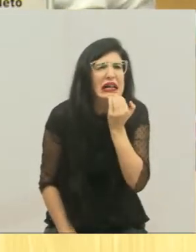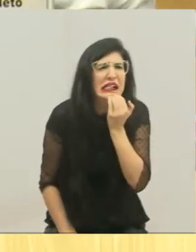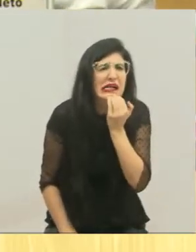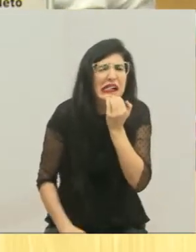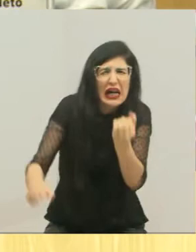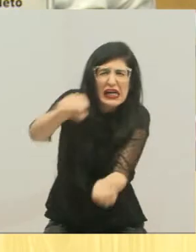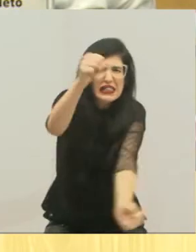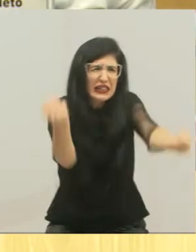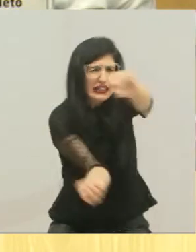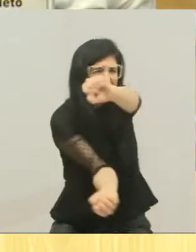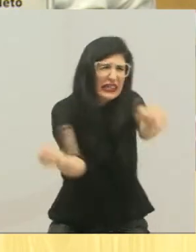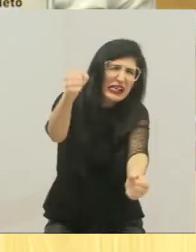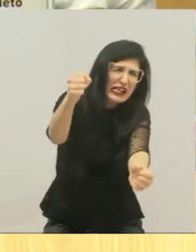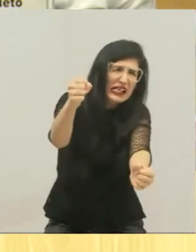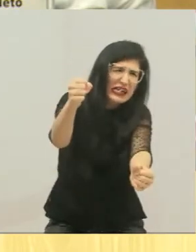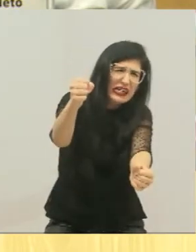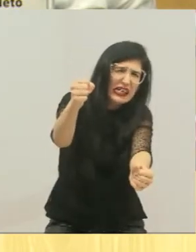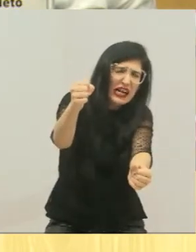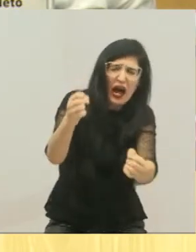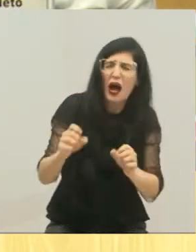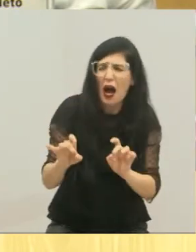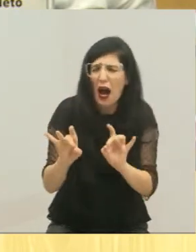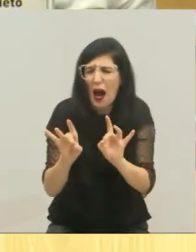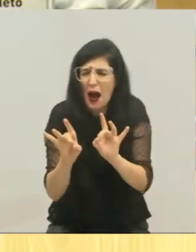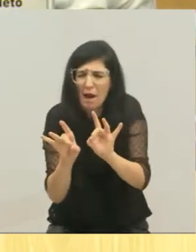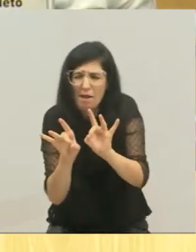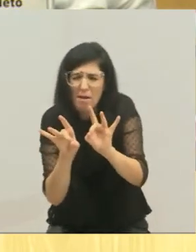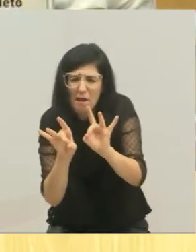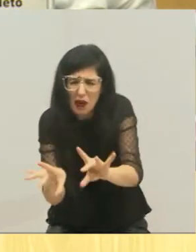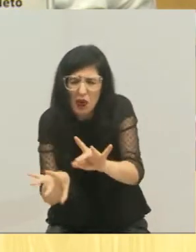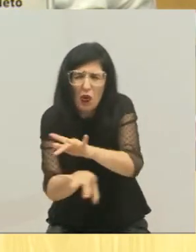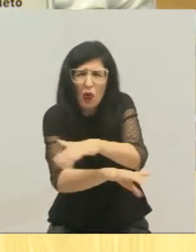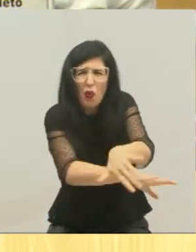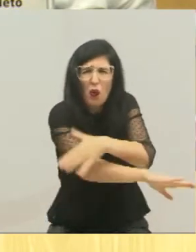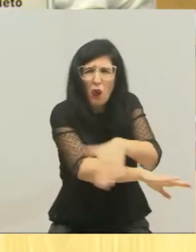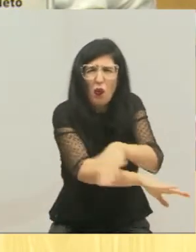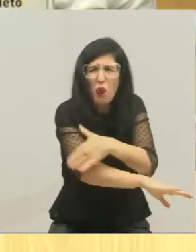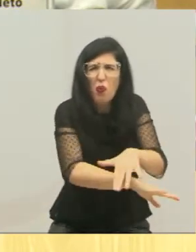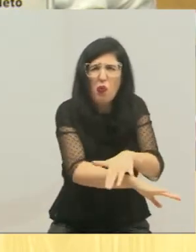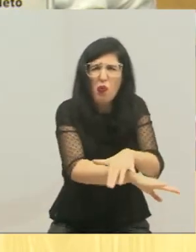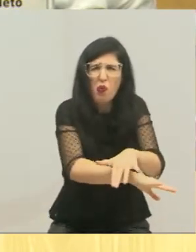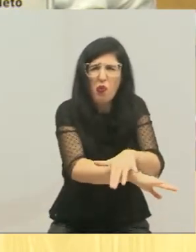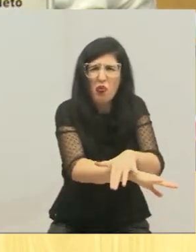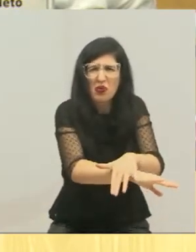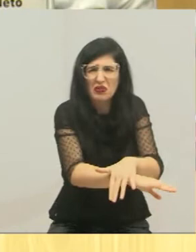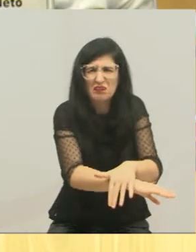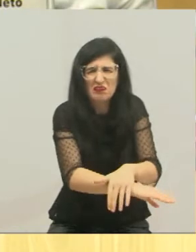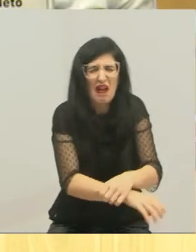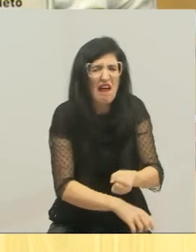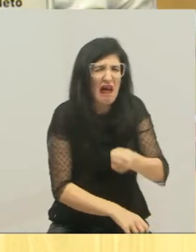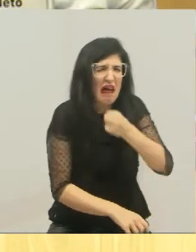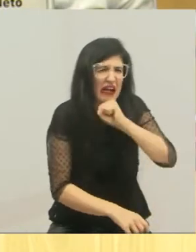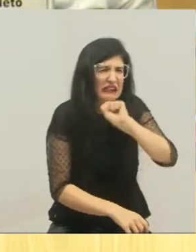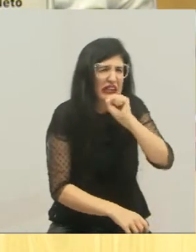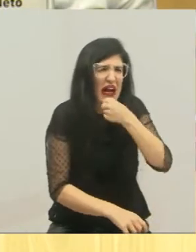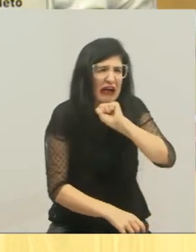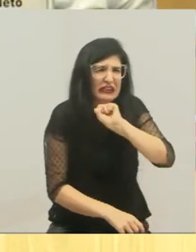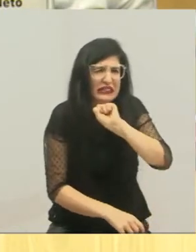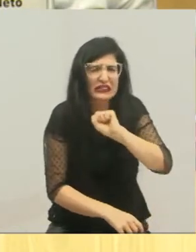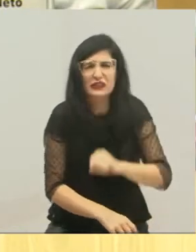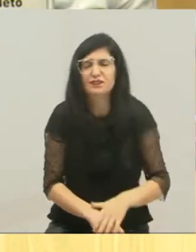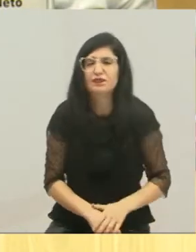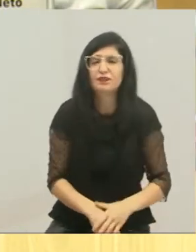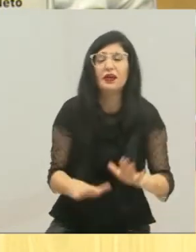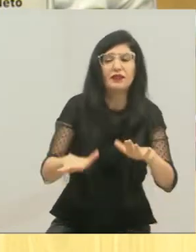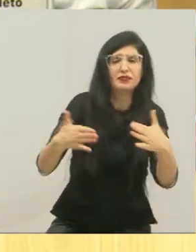entorpecentes pela criminalidade, por conta de tais veículos não possuírem um dono e que as atuais empresas de pátio e guinchos